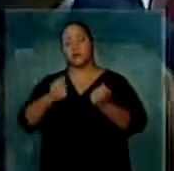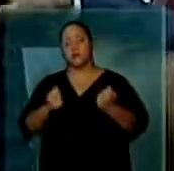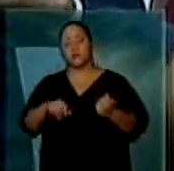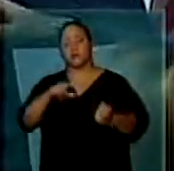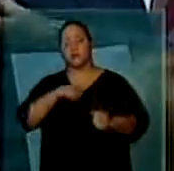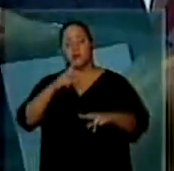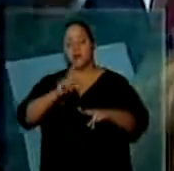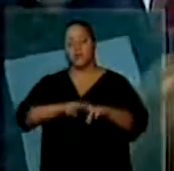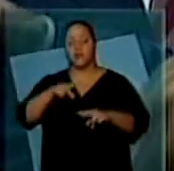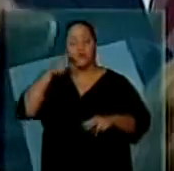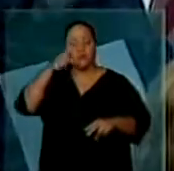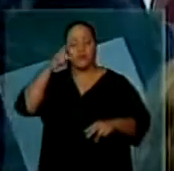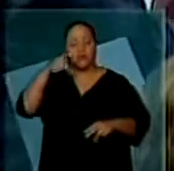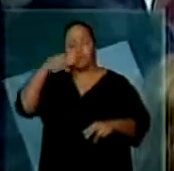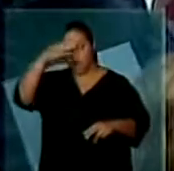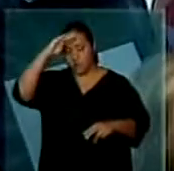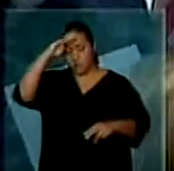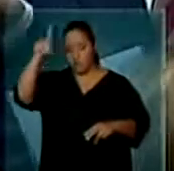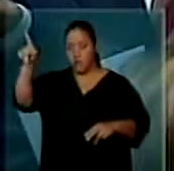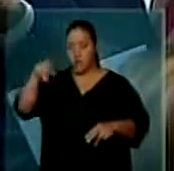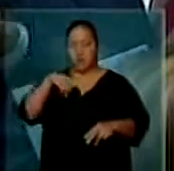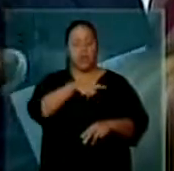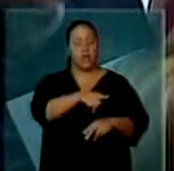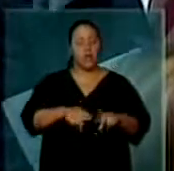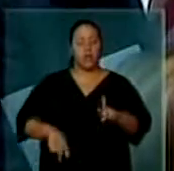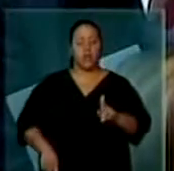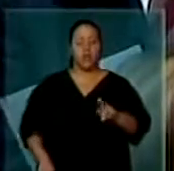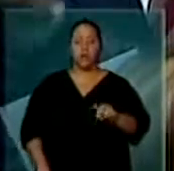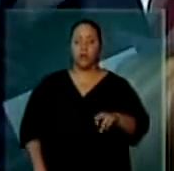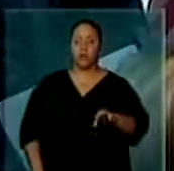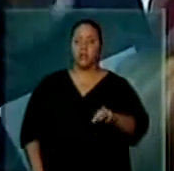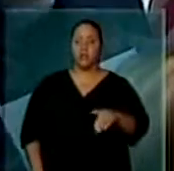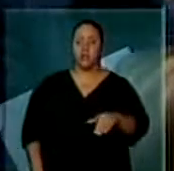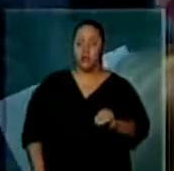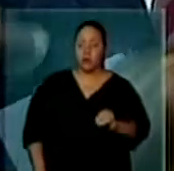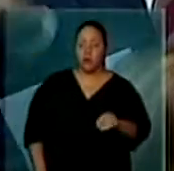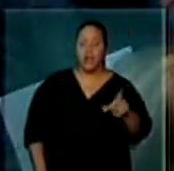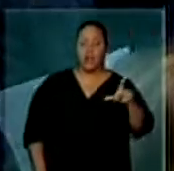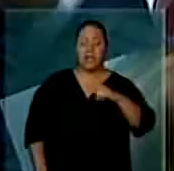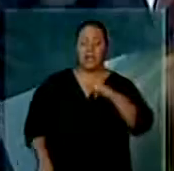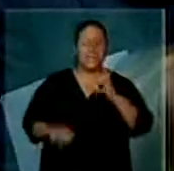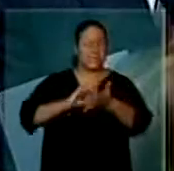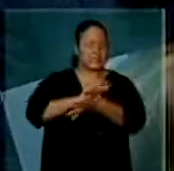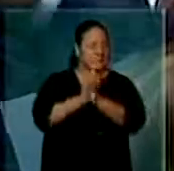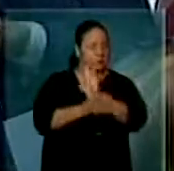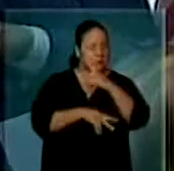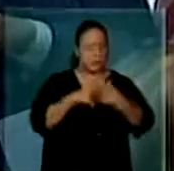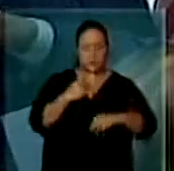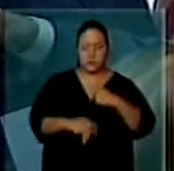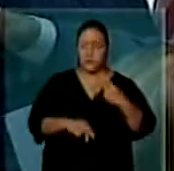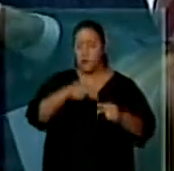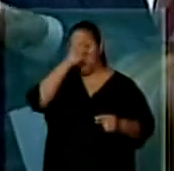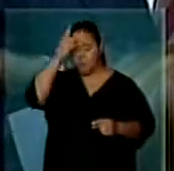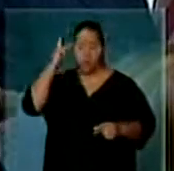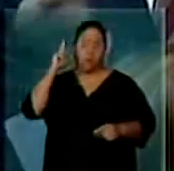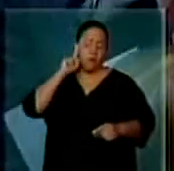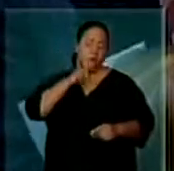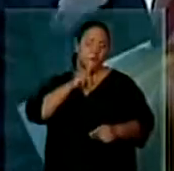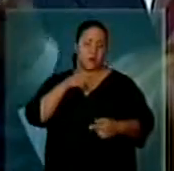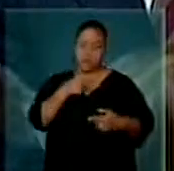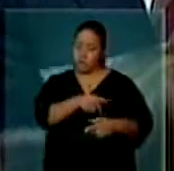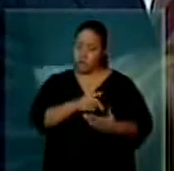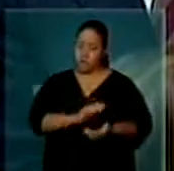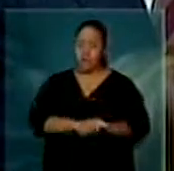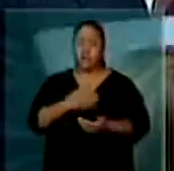existem presos políticos em Cuba na base de Guantánamo e sendo torturados barbaramente por americanos. O que